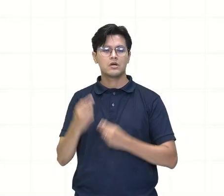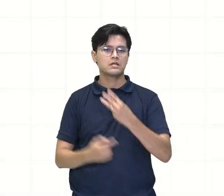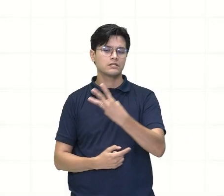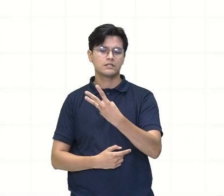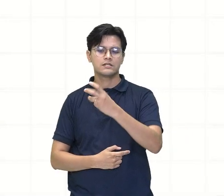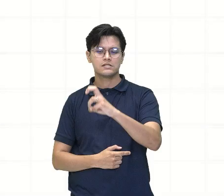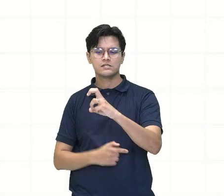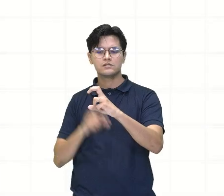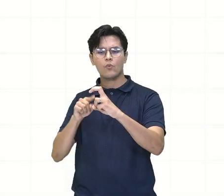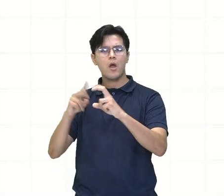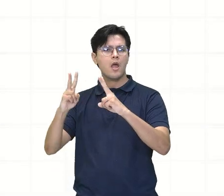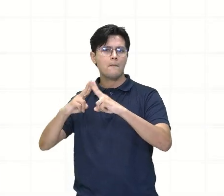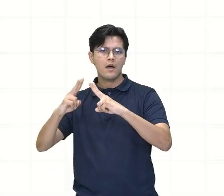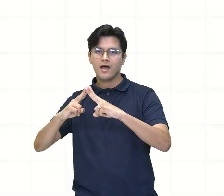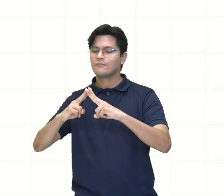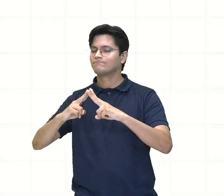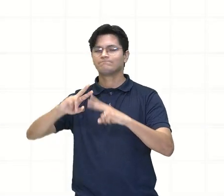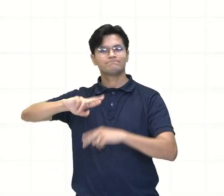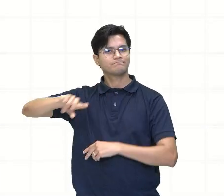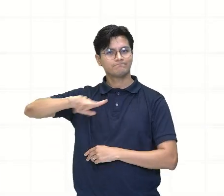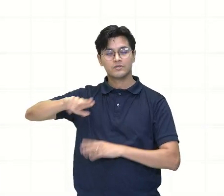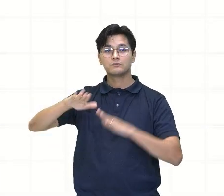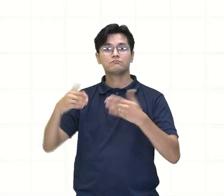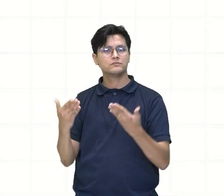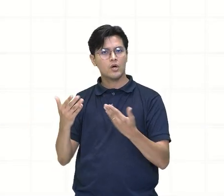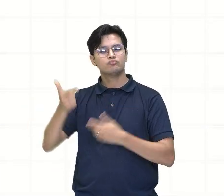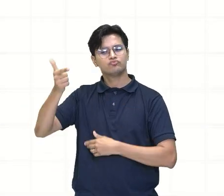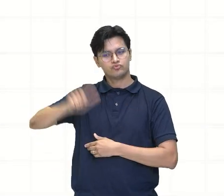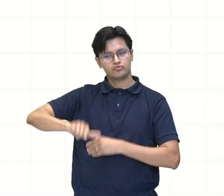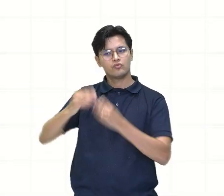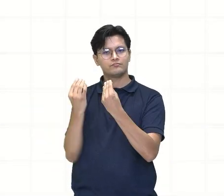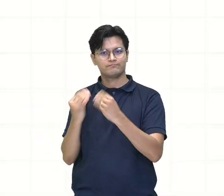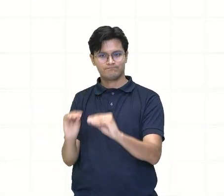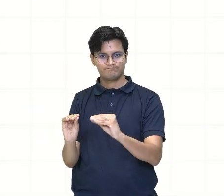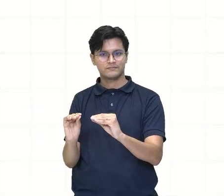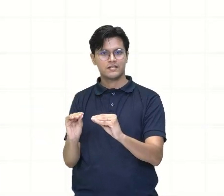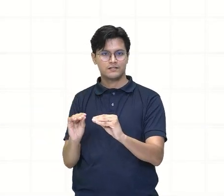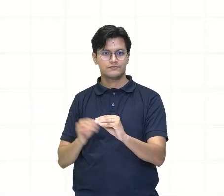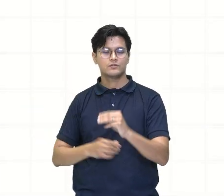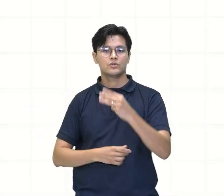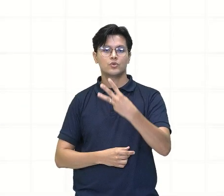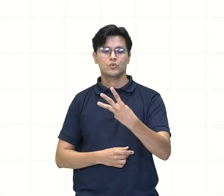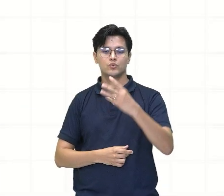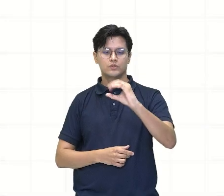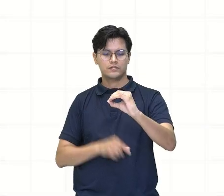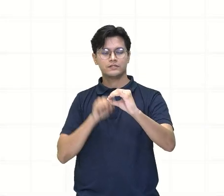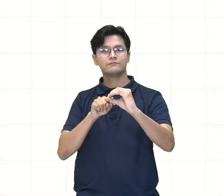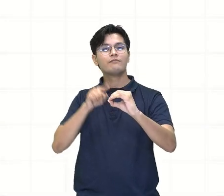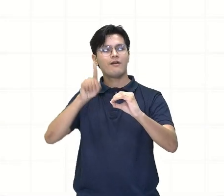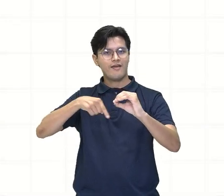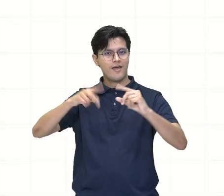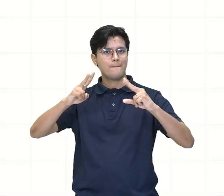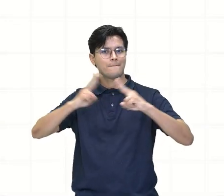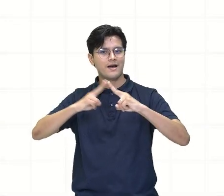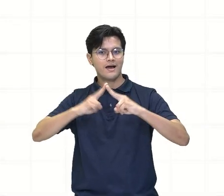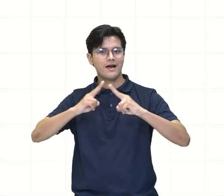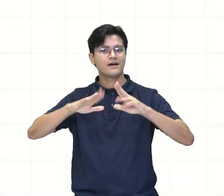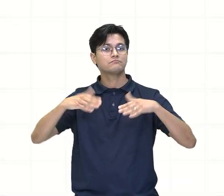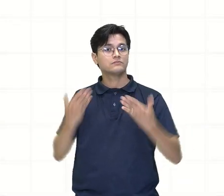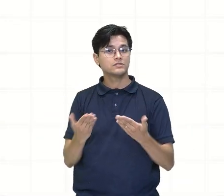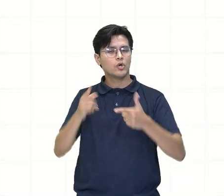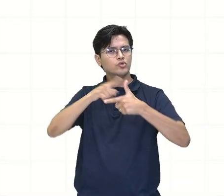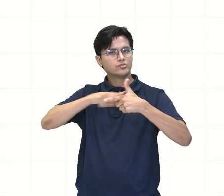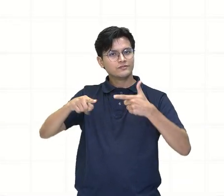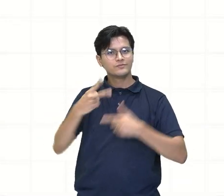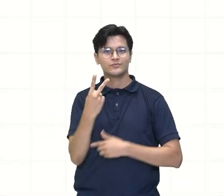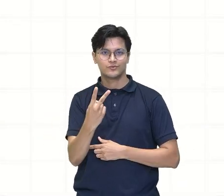O 30 é par, então 30 dividido por 2 é 15. O 37 também não